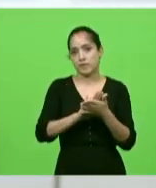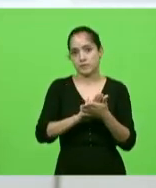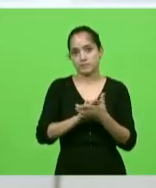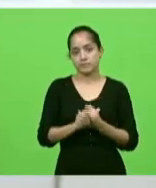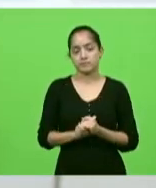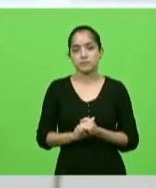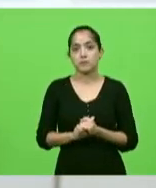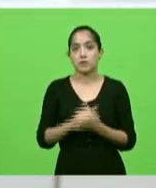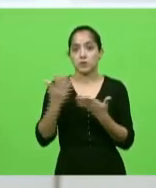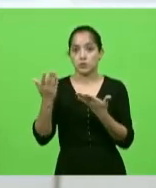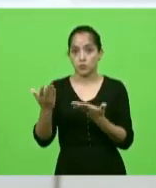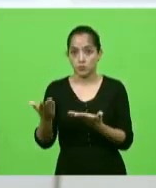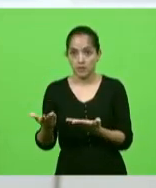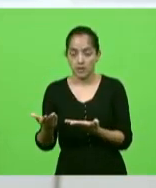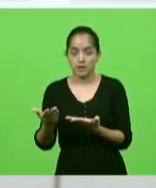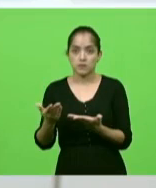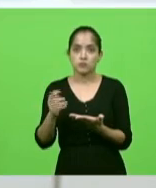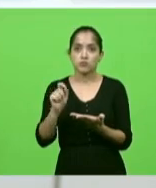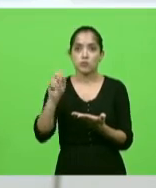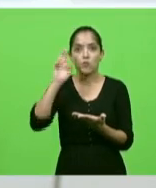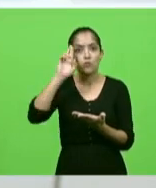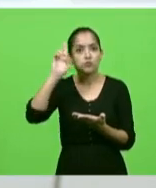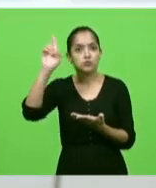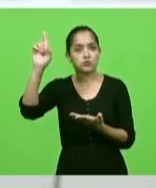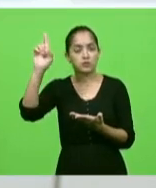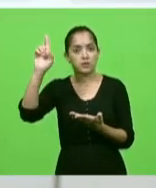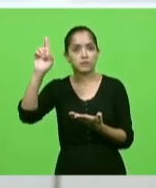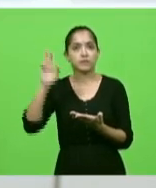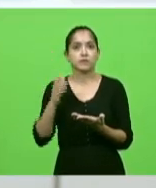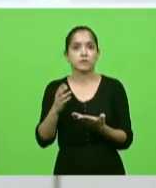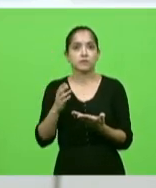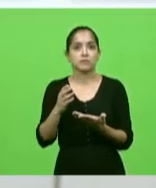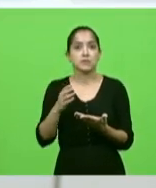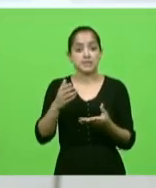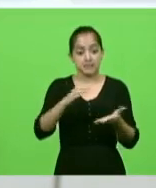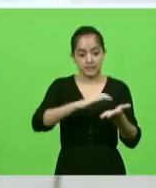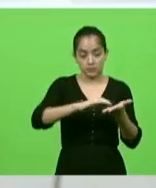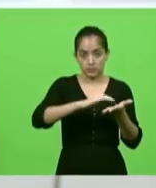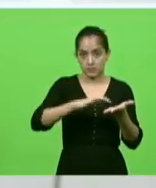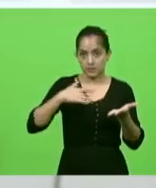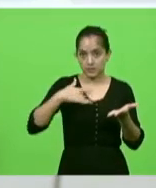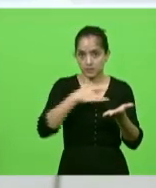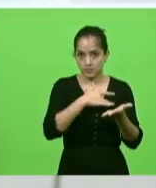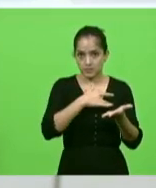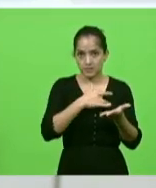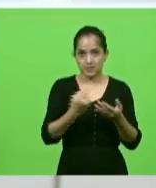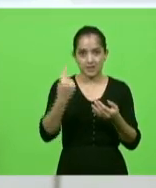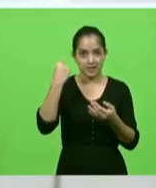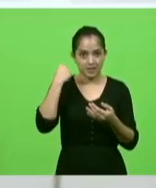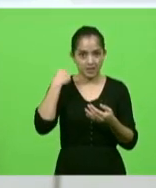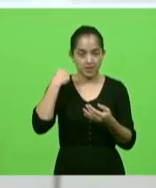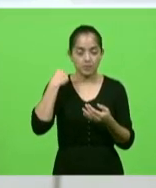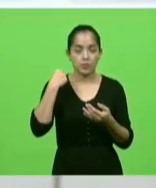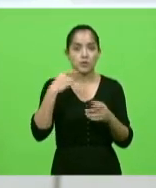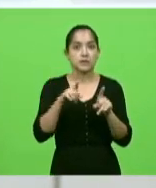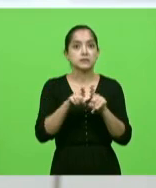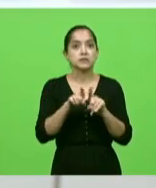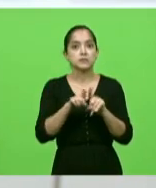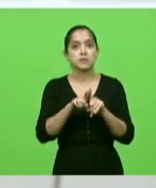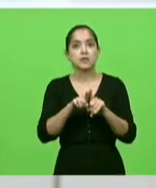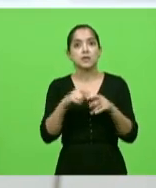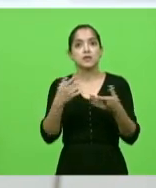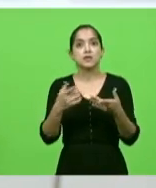E no caso a despeito de o chefe da pasta da pasta sendo secretário de saúde o fato de ter-se estabelecido